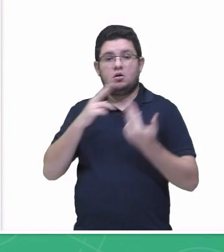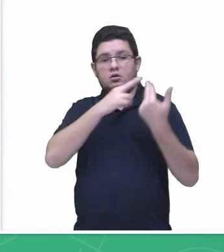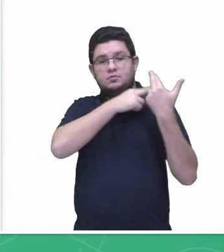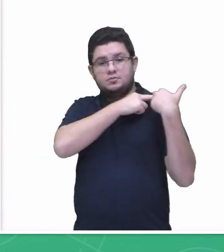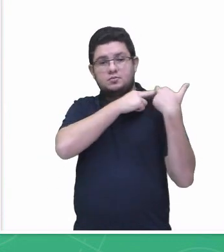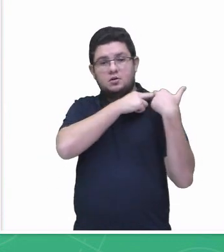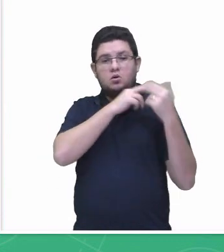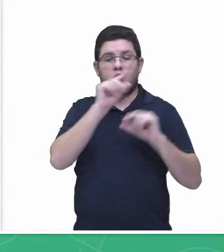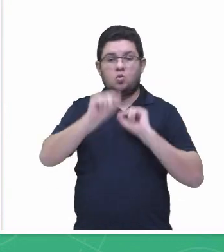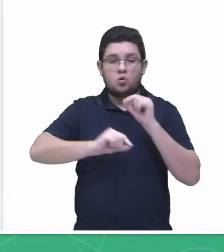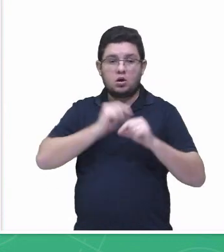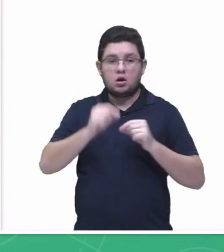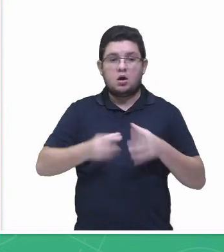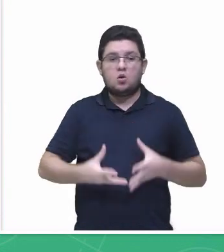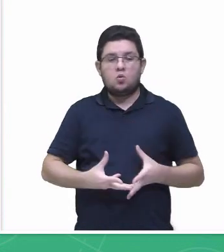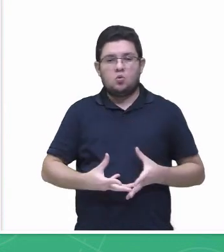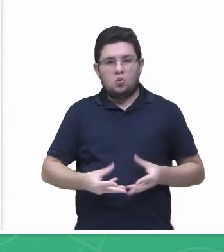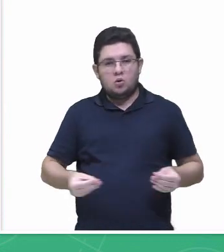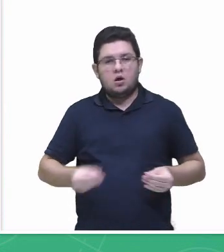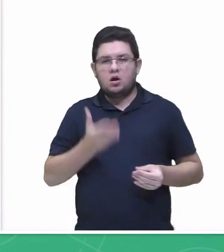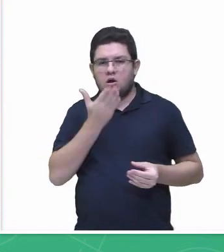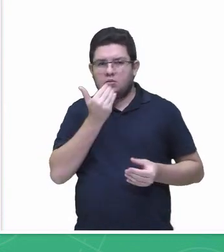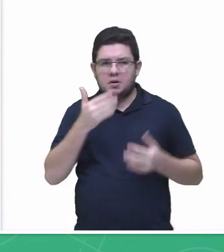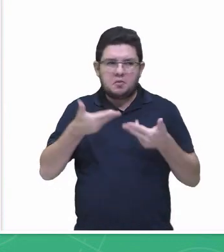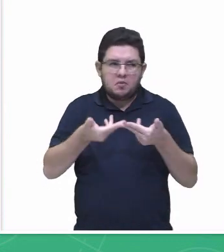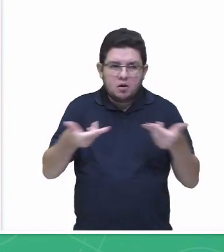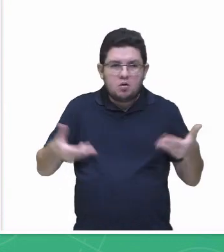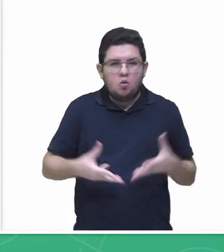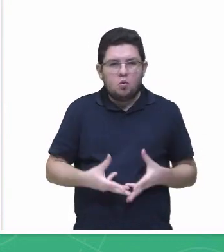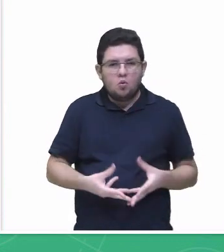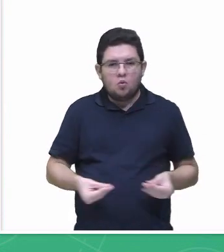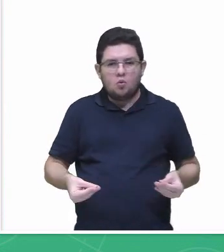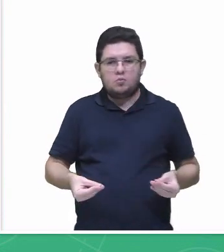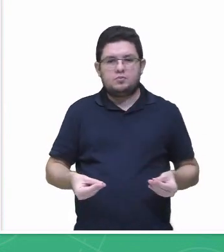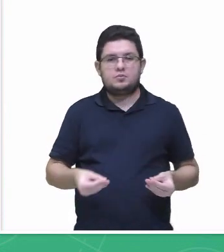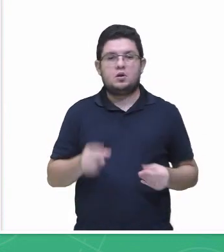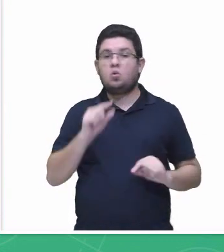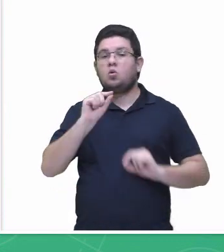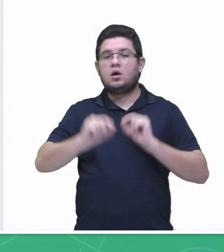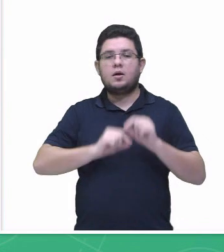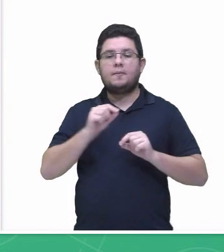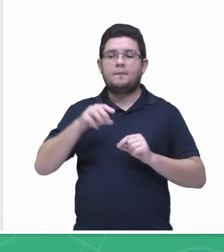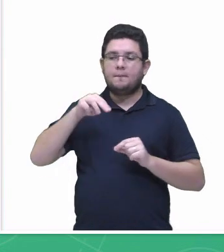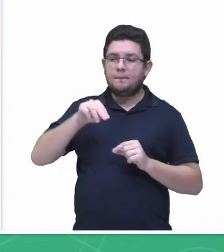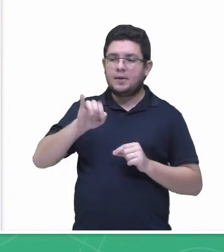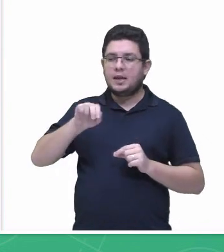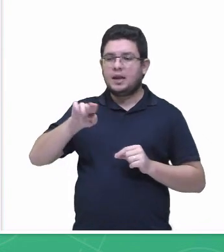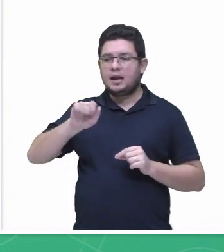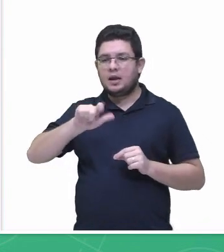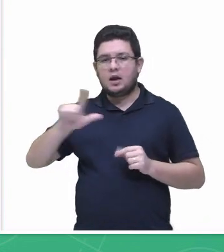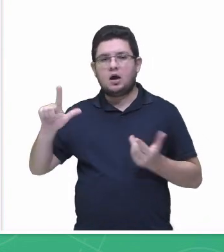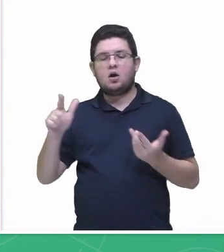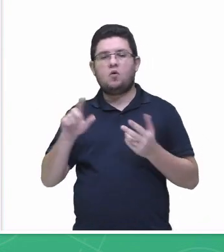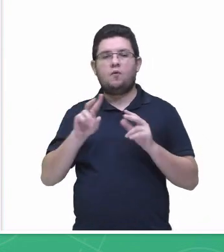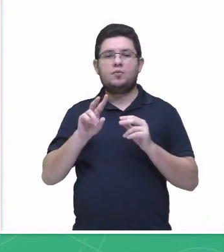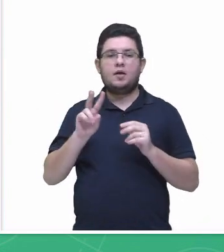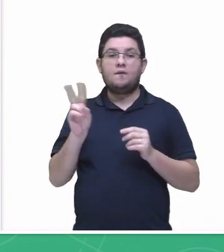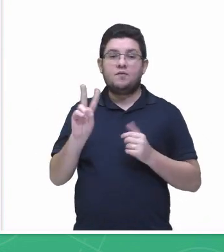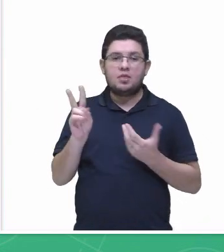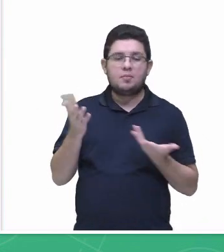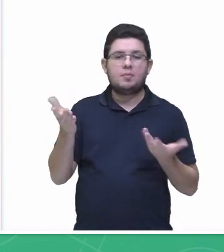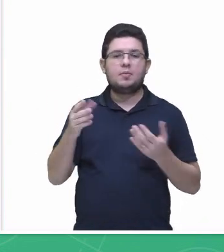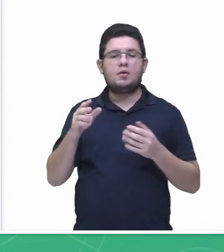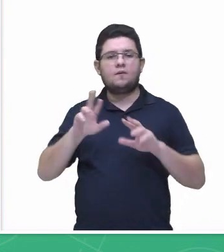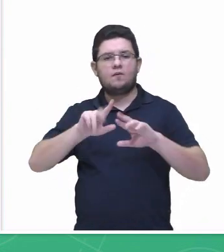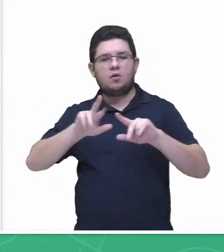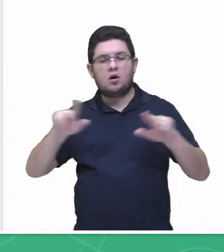intestino delgado, ele é o órgão responsável por absorver os alimentos, permitindo aí que os minerais, as vitaminas e